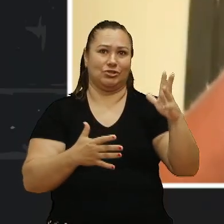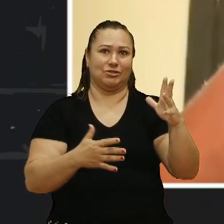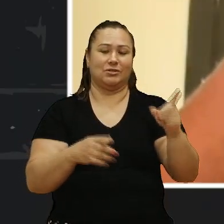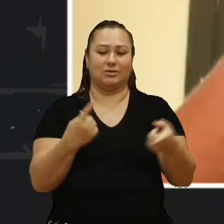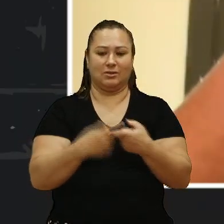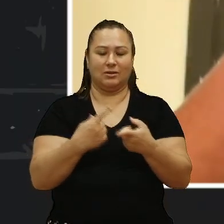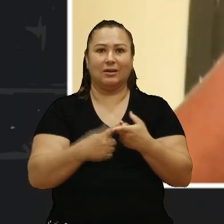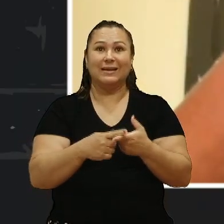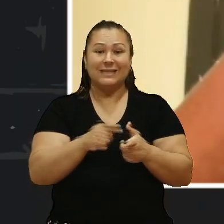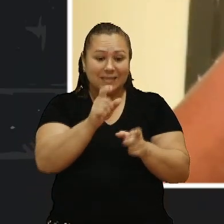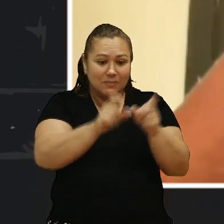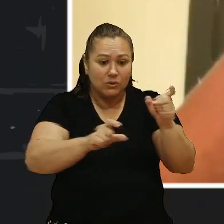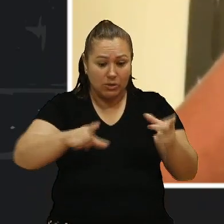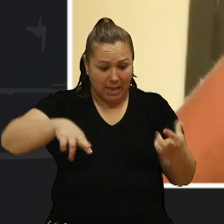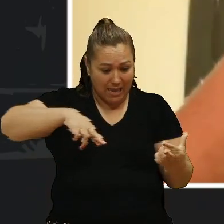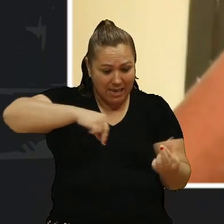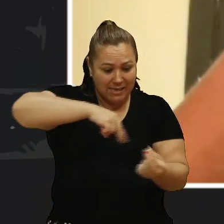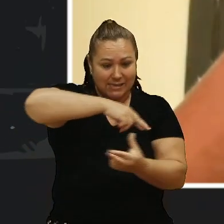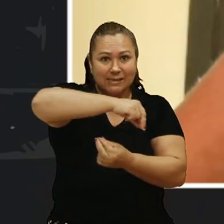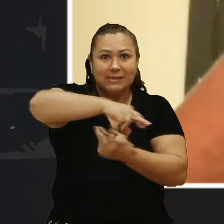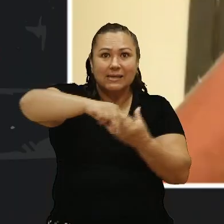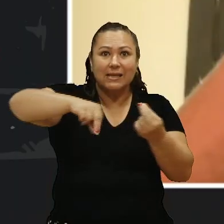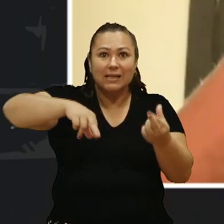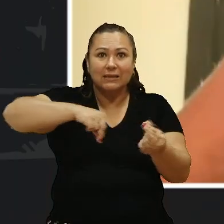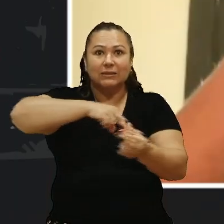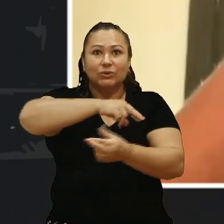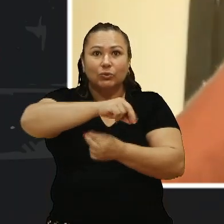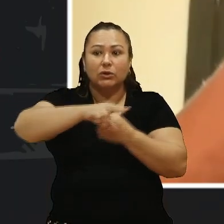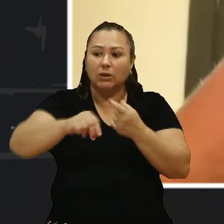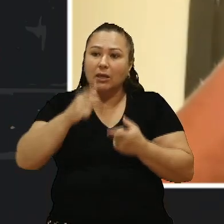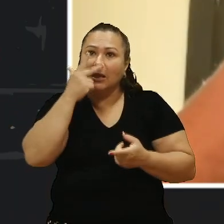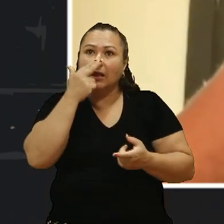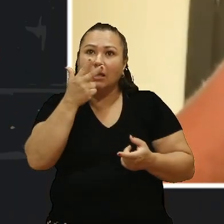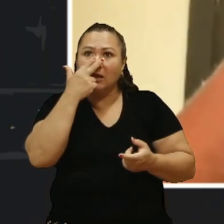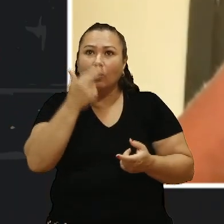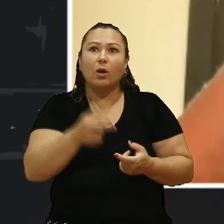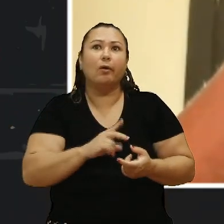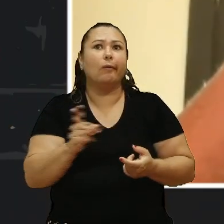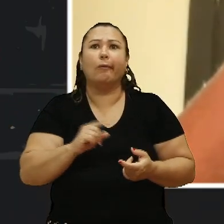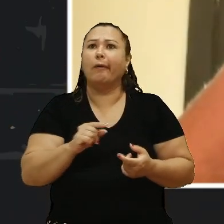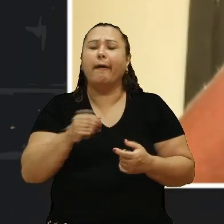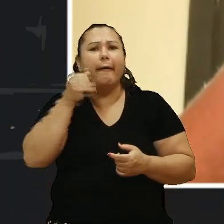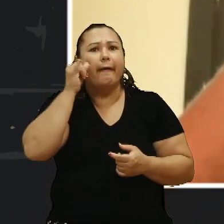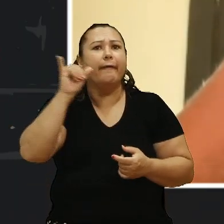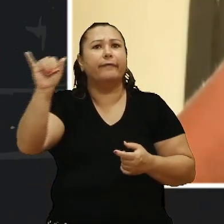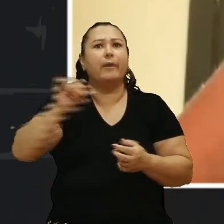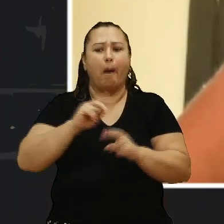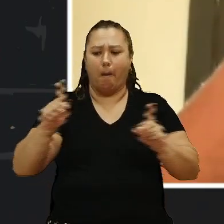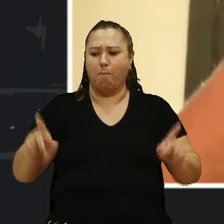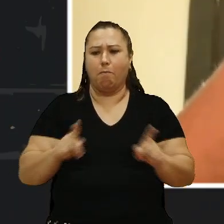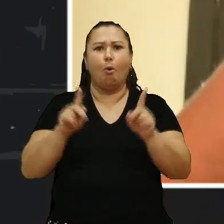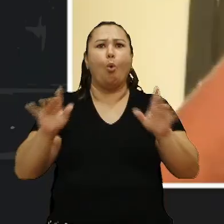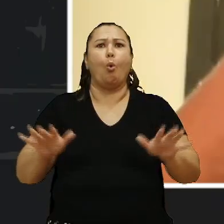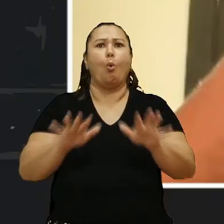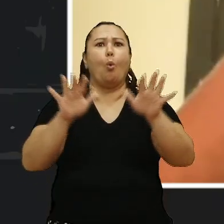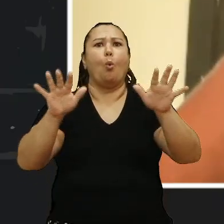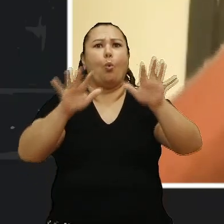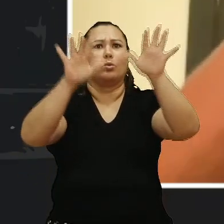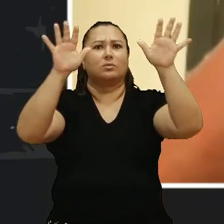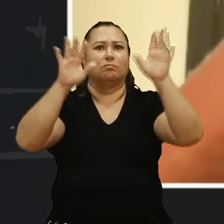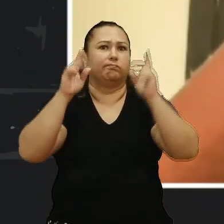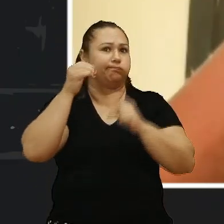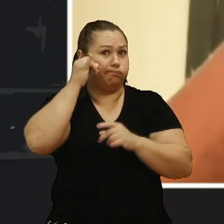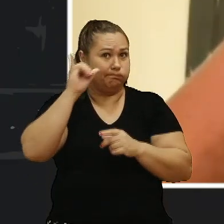as pessoas estão reciclando, elas estão deixando de poluir a cidade, enfim.